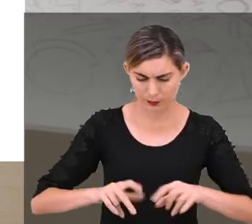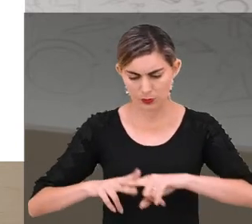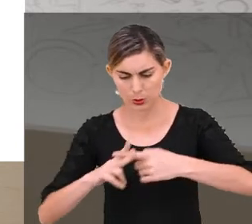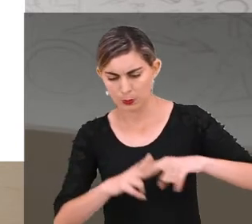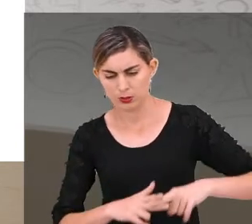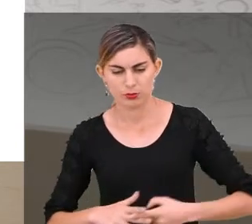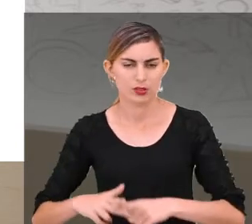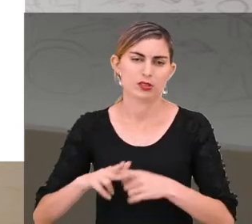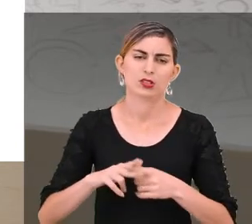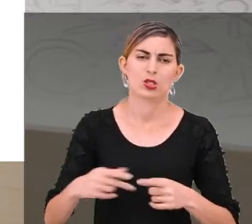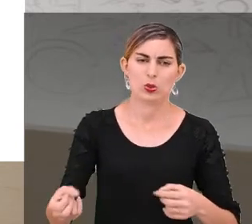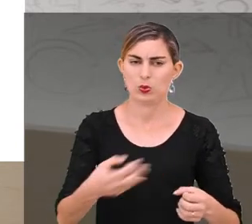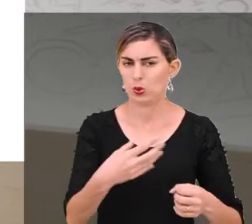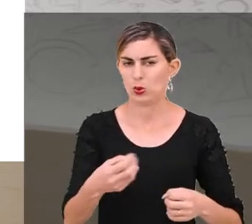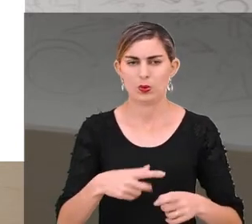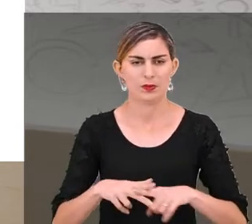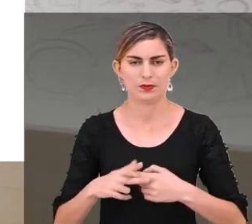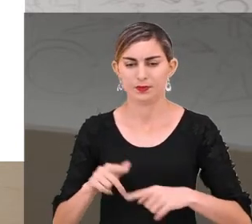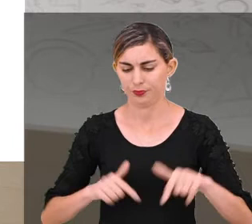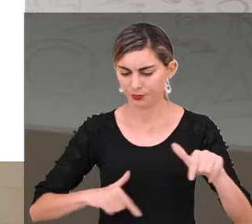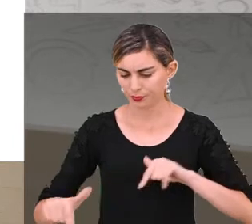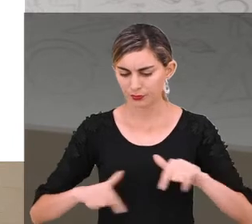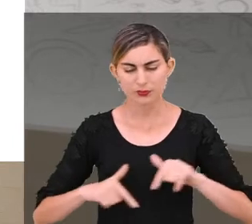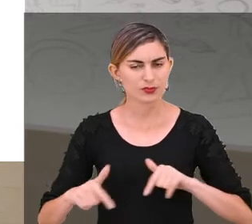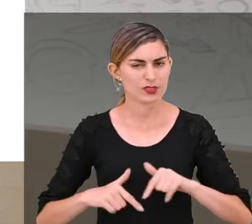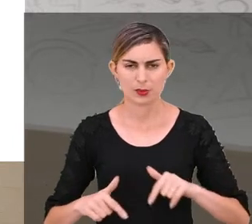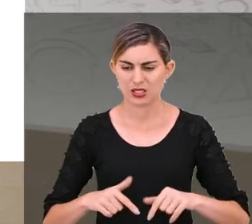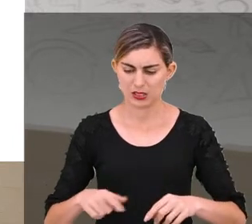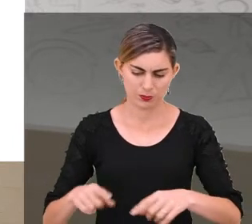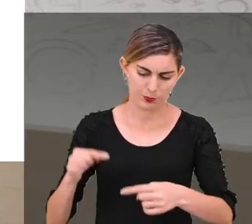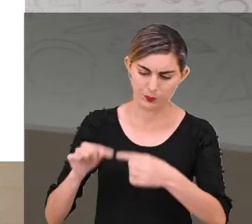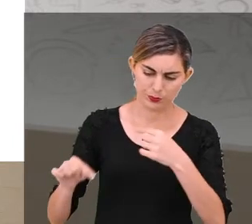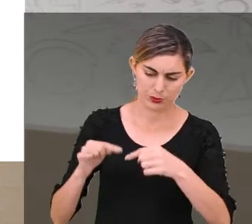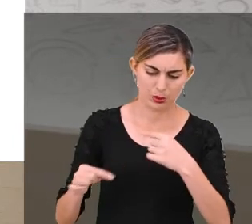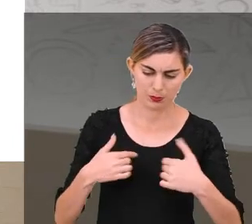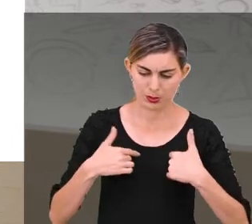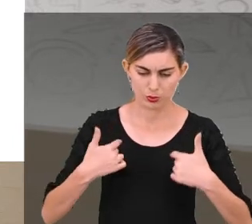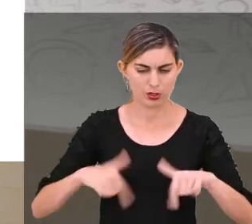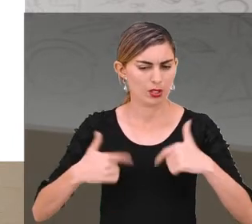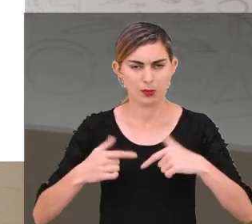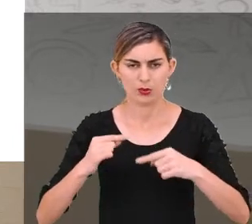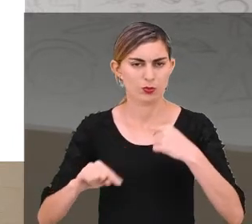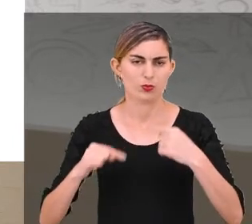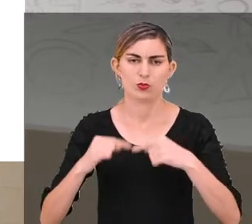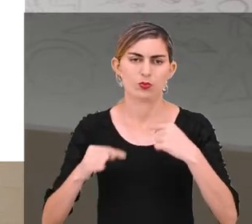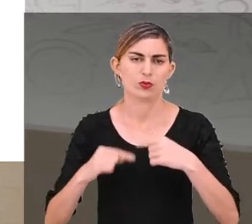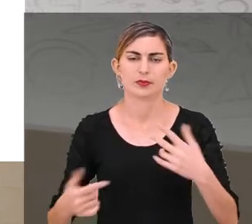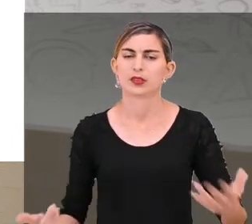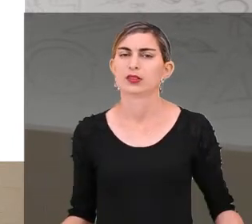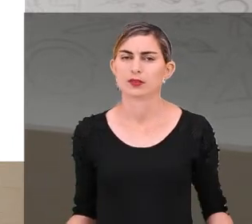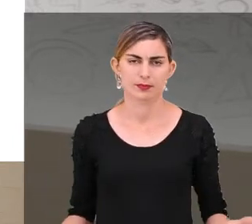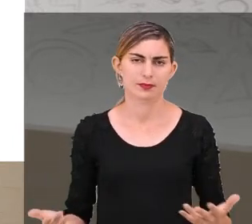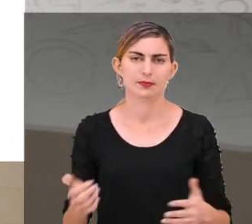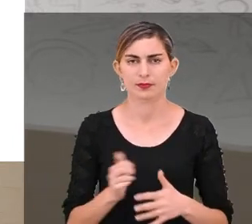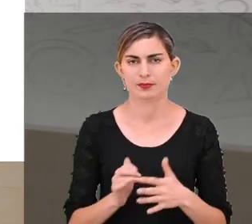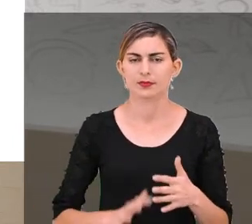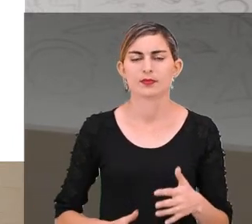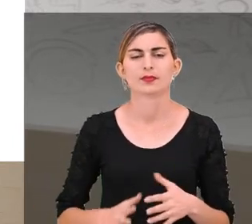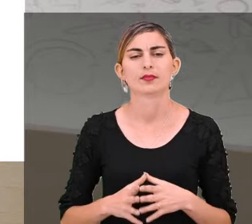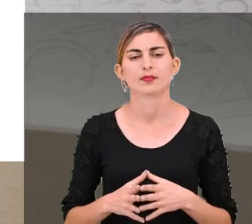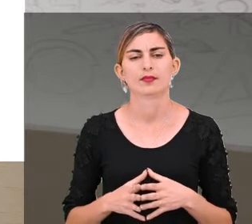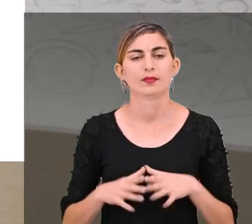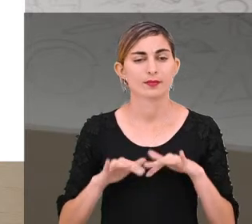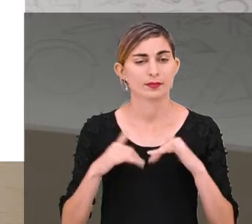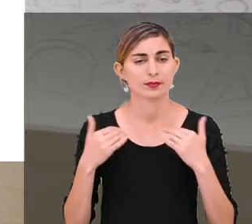ajustes ou de manutenção, né? Às vezes você está trabalhando com uma ferramenta que não é adequada àquela situação, àquela atividade,